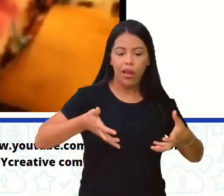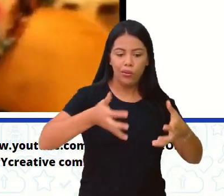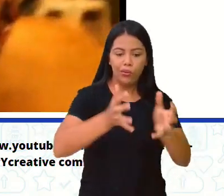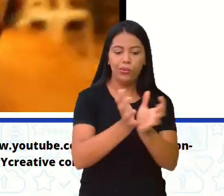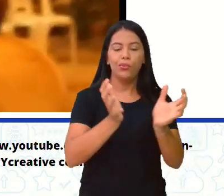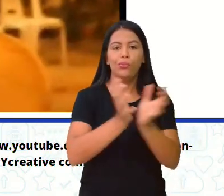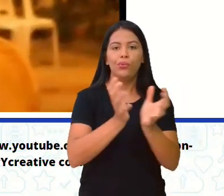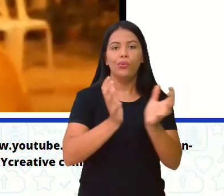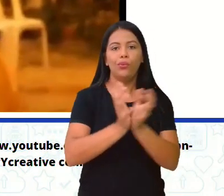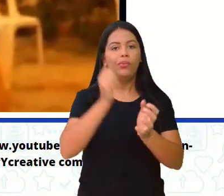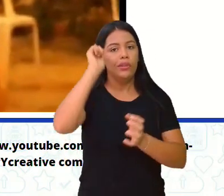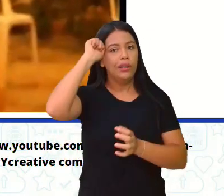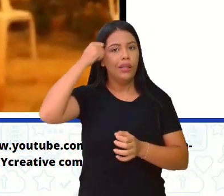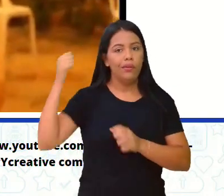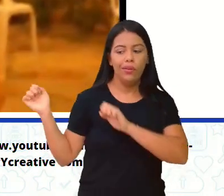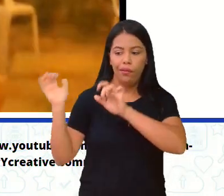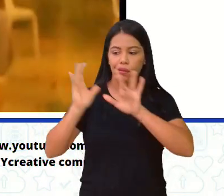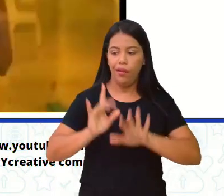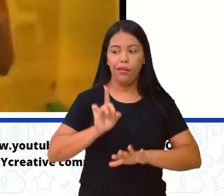da África.